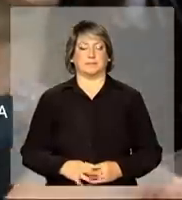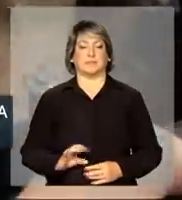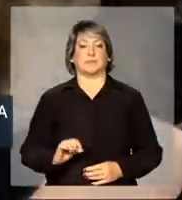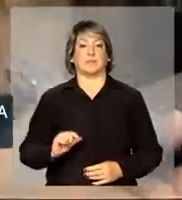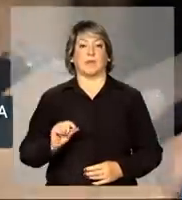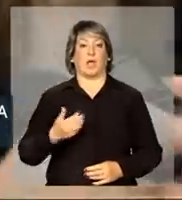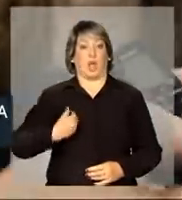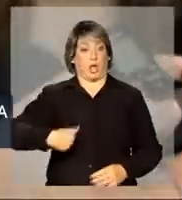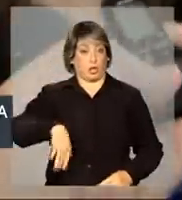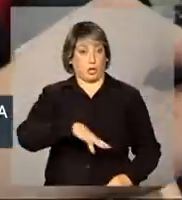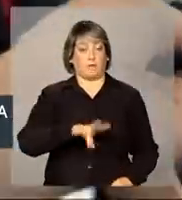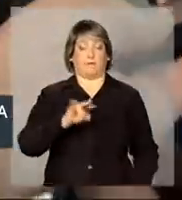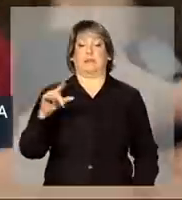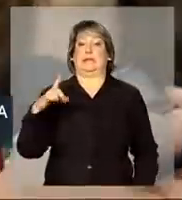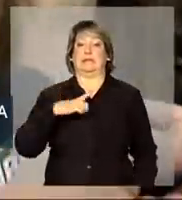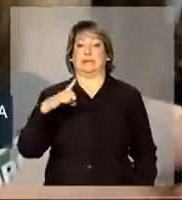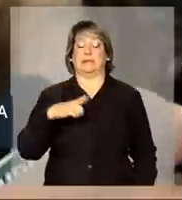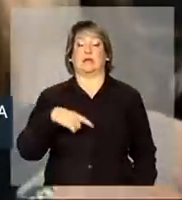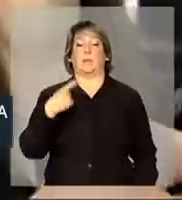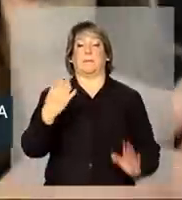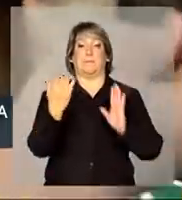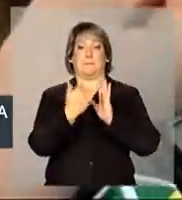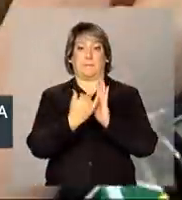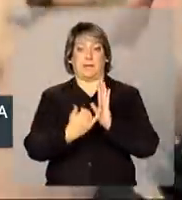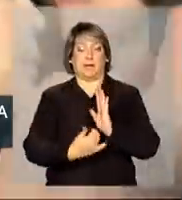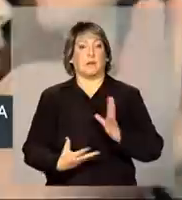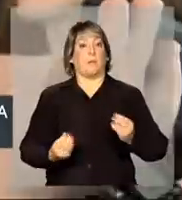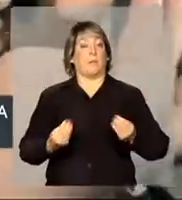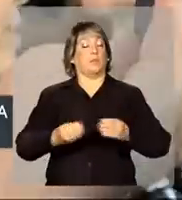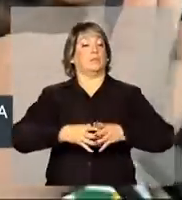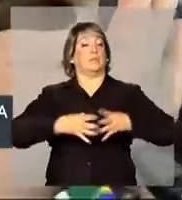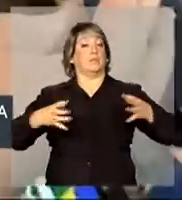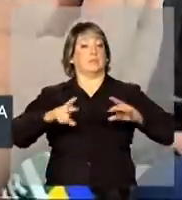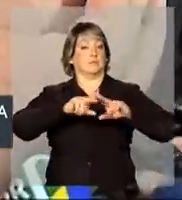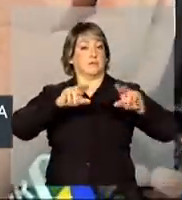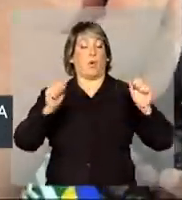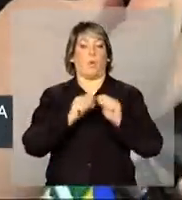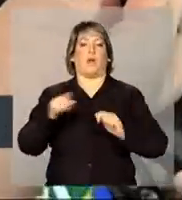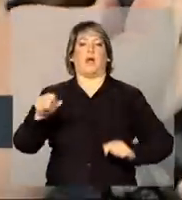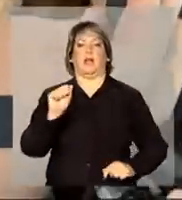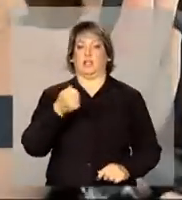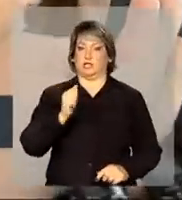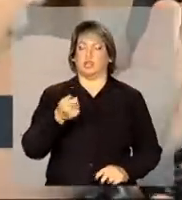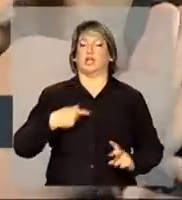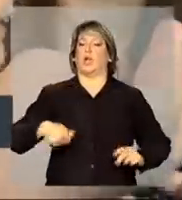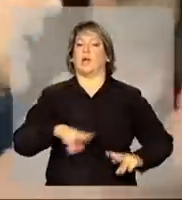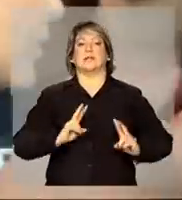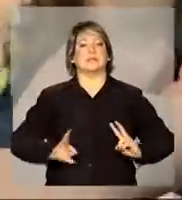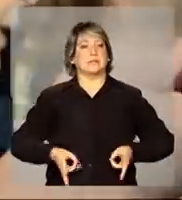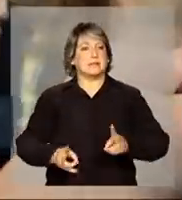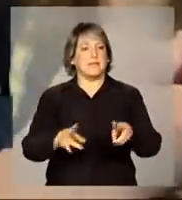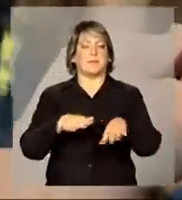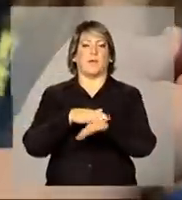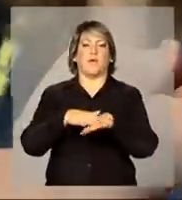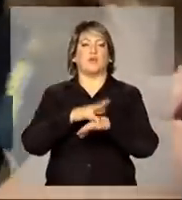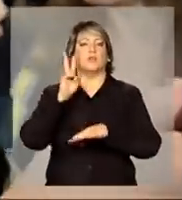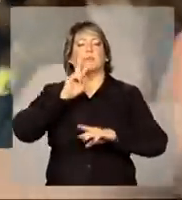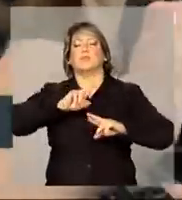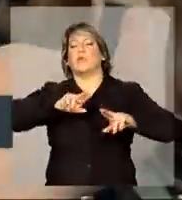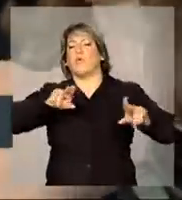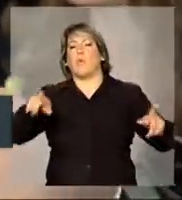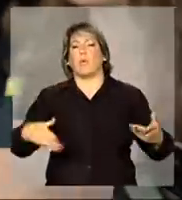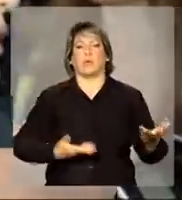Olha, nós teremos uma pauta bastante ampla com a Argentina. Nós sempre discutimos todas as relações,